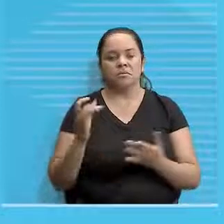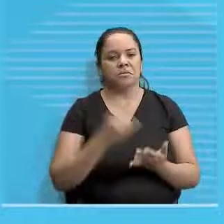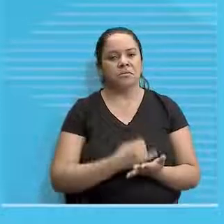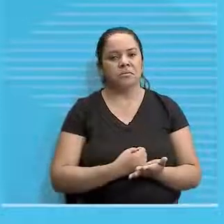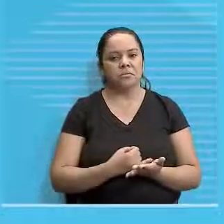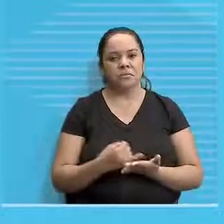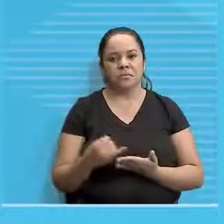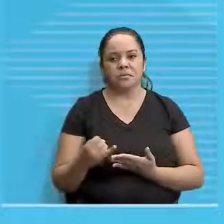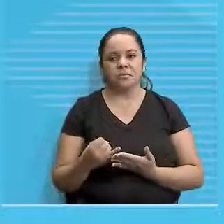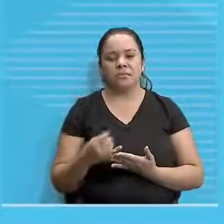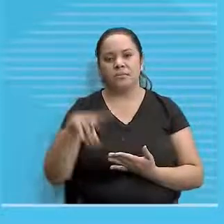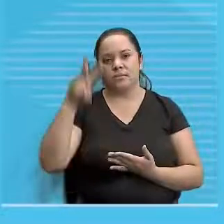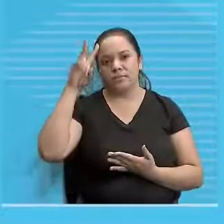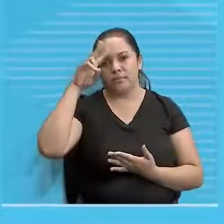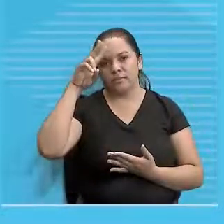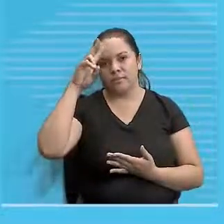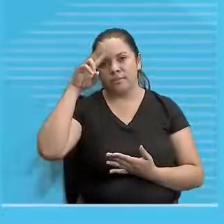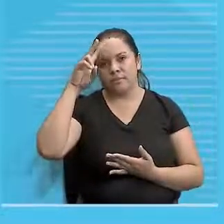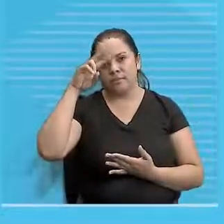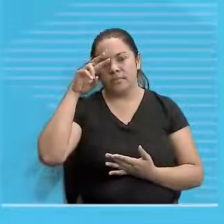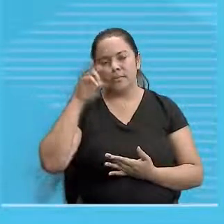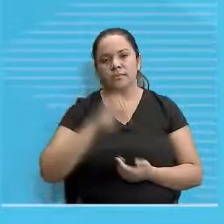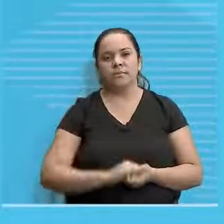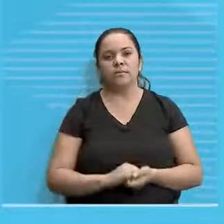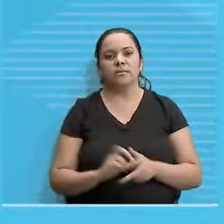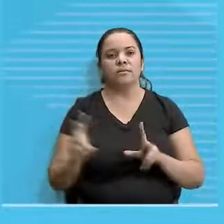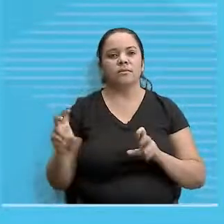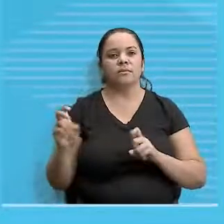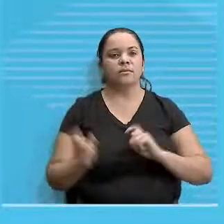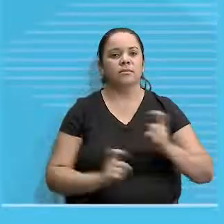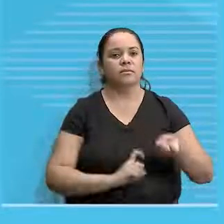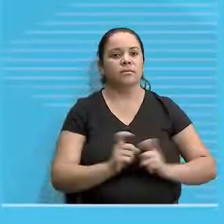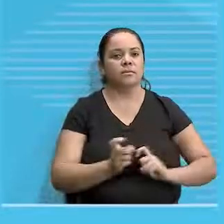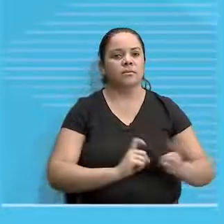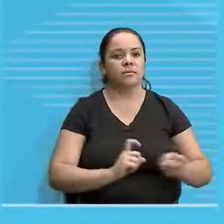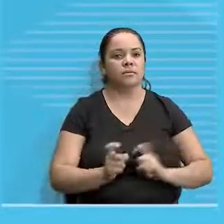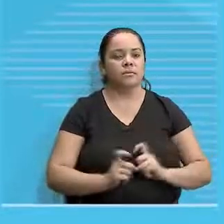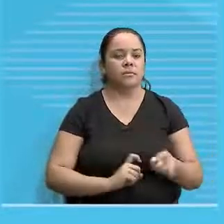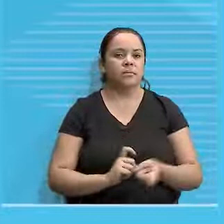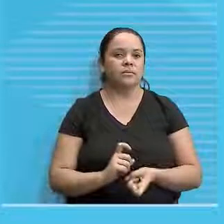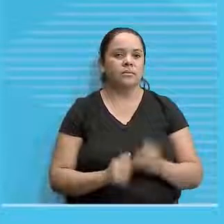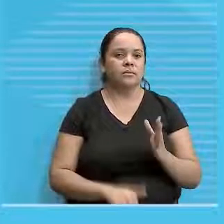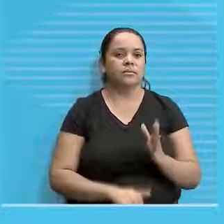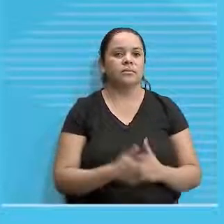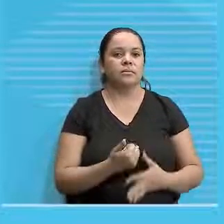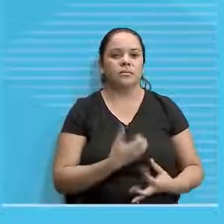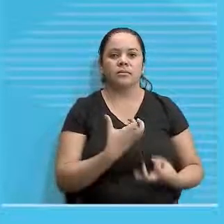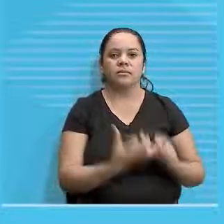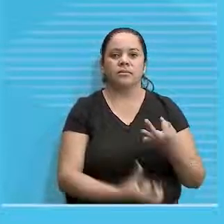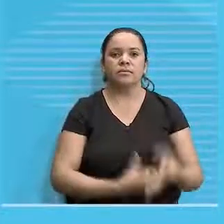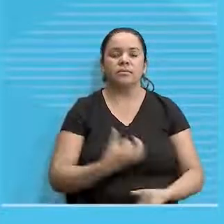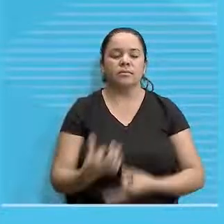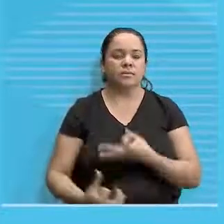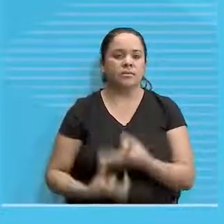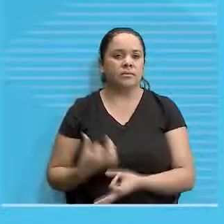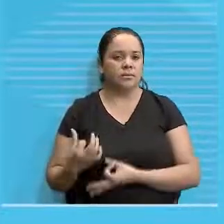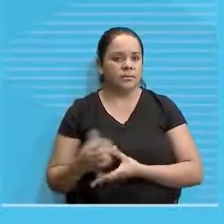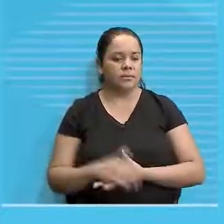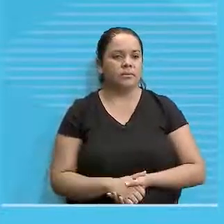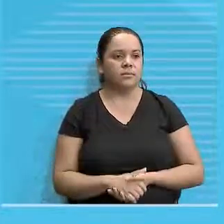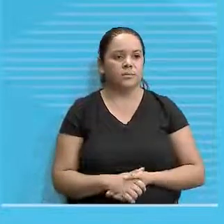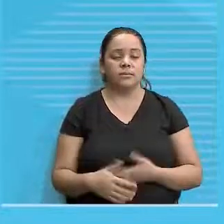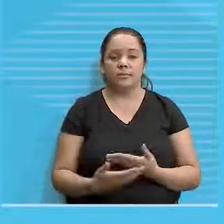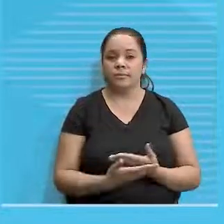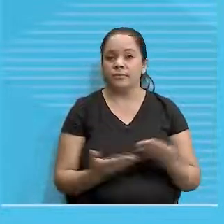gente vai relembrar um pouco sobre o que a gente discutiu no nosso primeiro semestre, tá certo? Então, vocês que